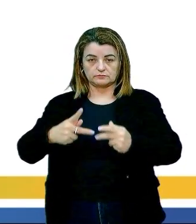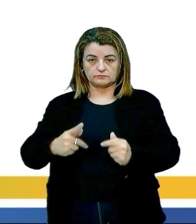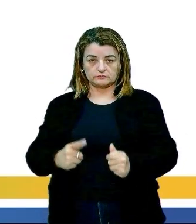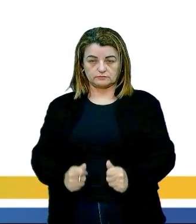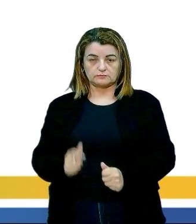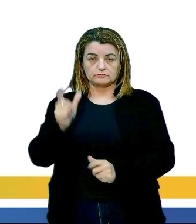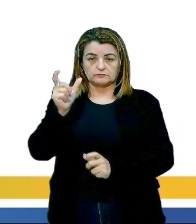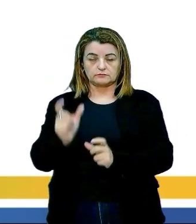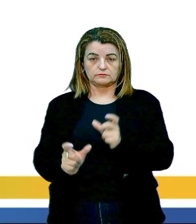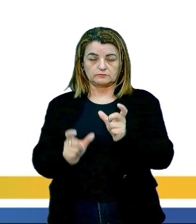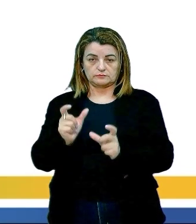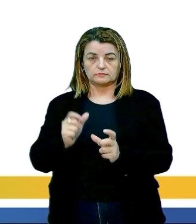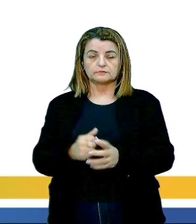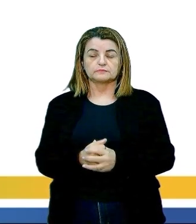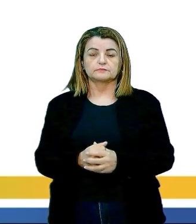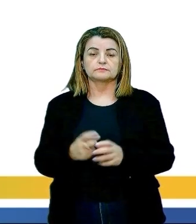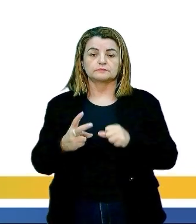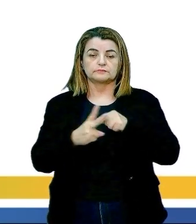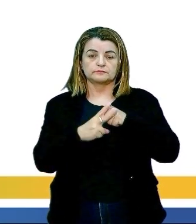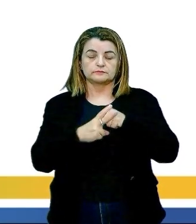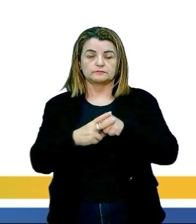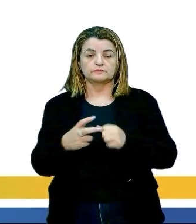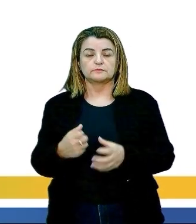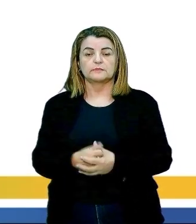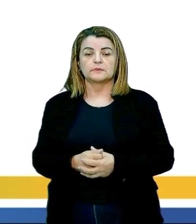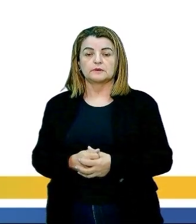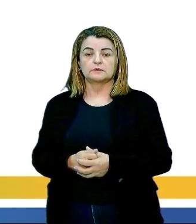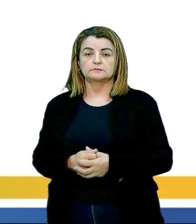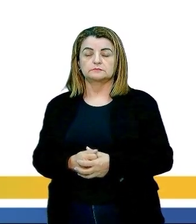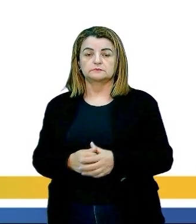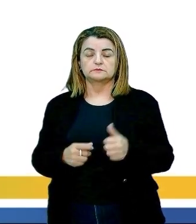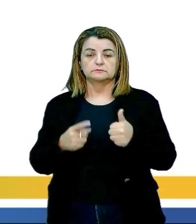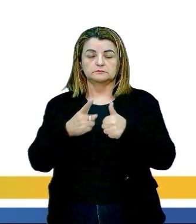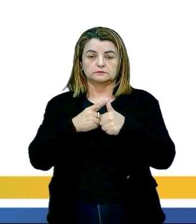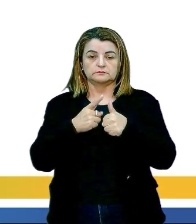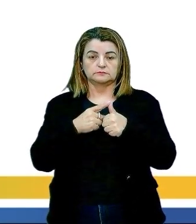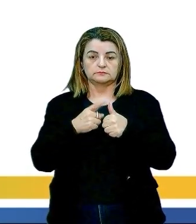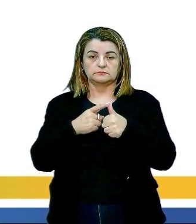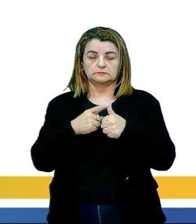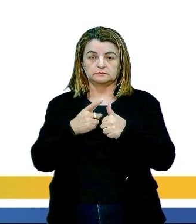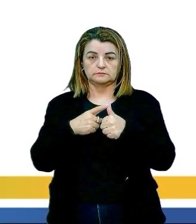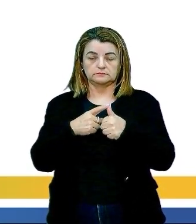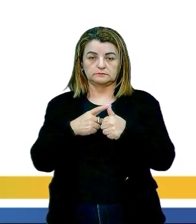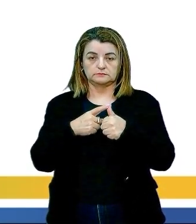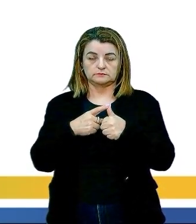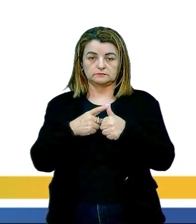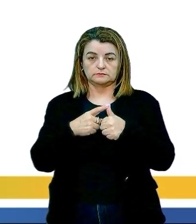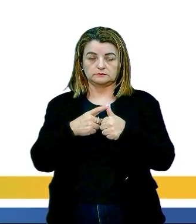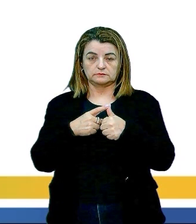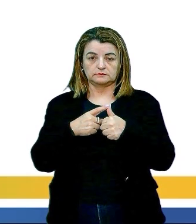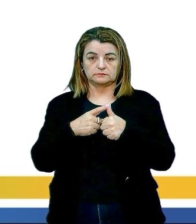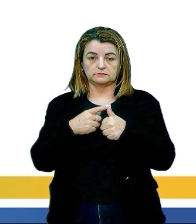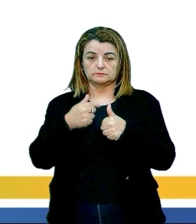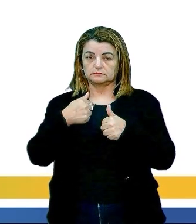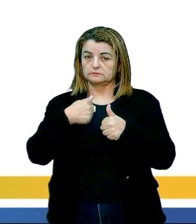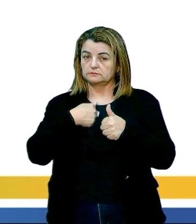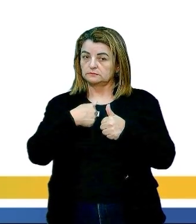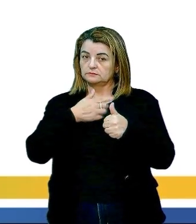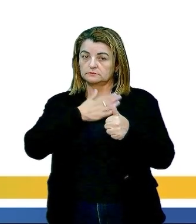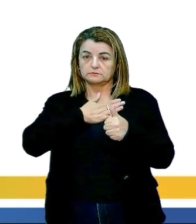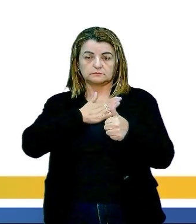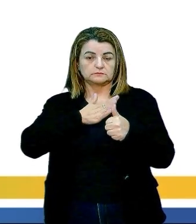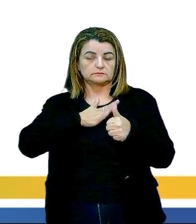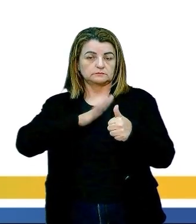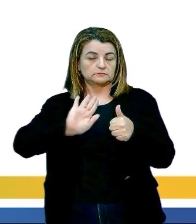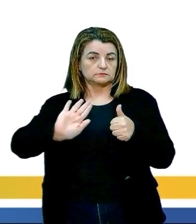as pessoas ali dos verbos, ok? Nós temos a primeira frase, I don't like, eu não